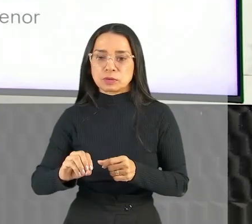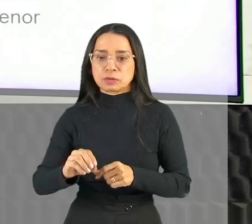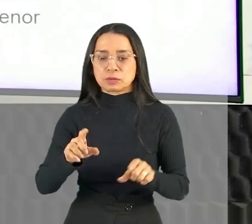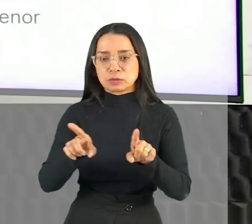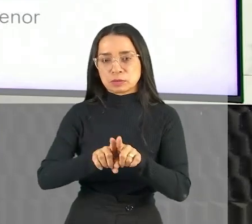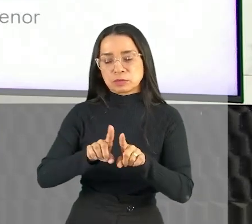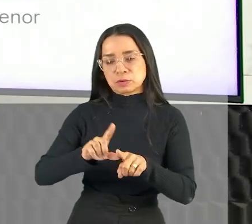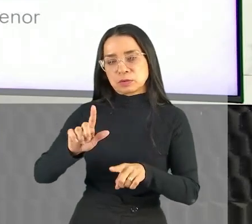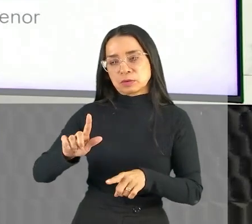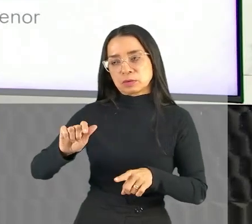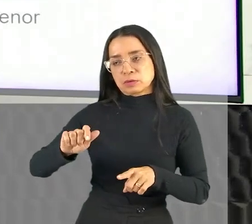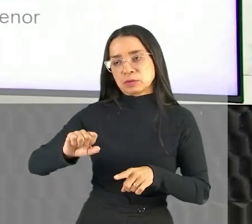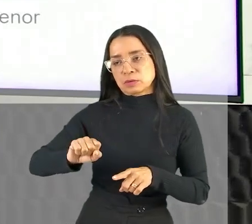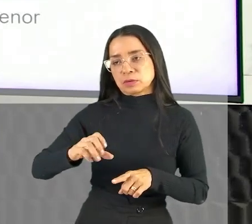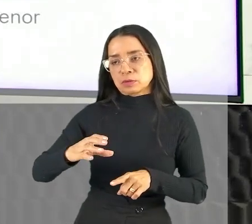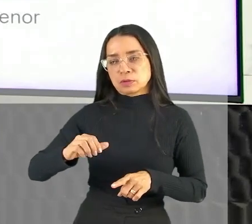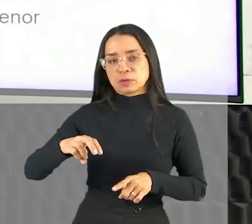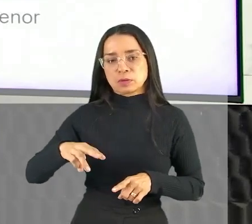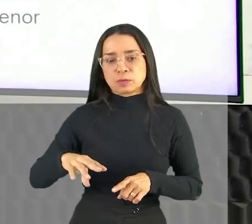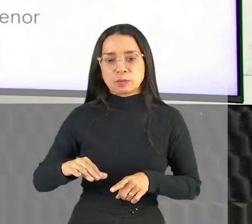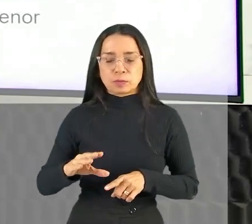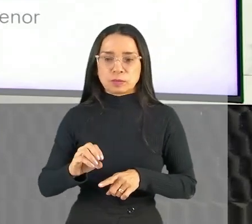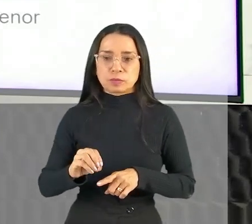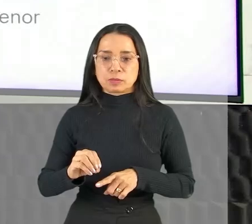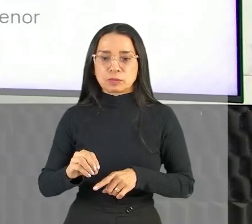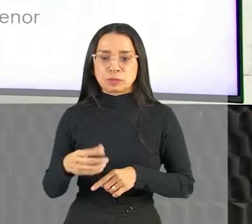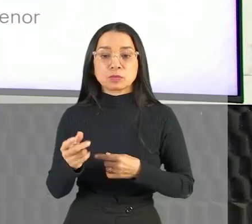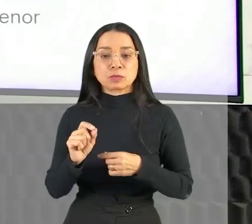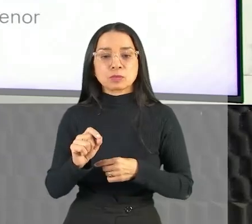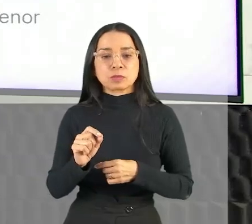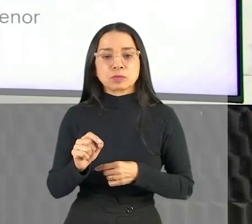carbono-oxigênio entre organismos autótrofos e